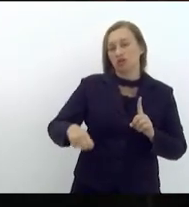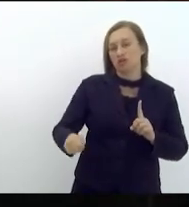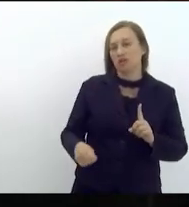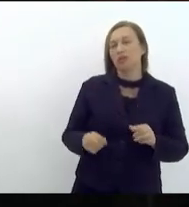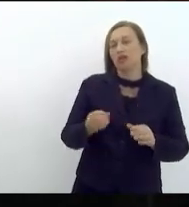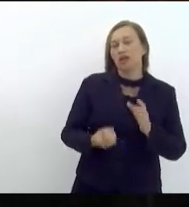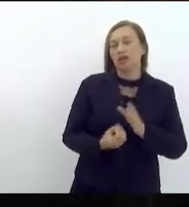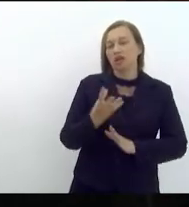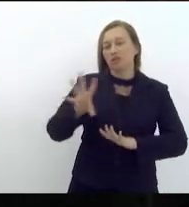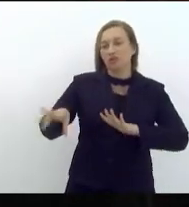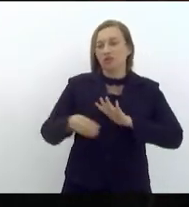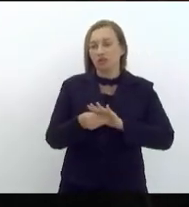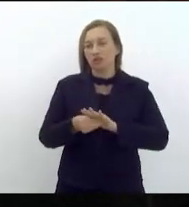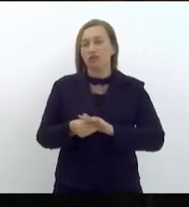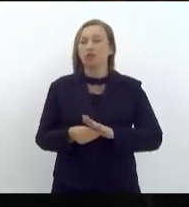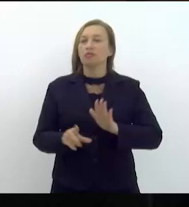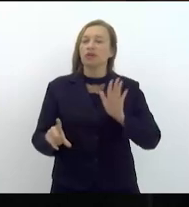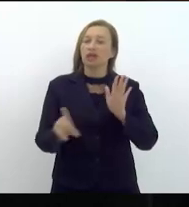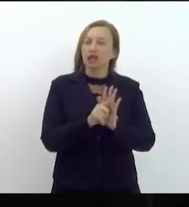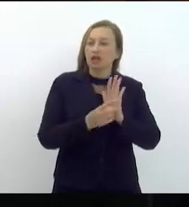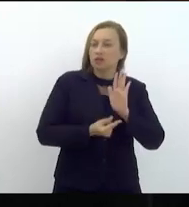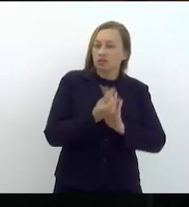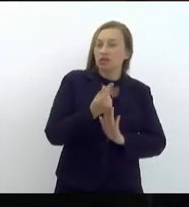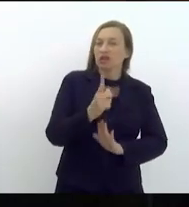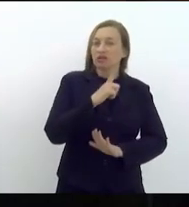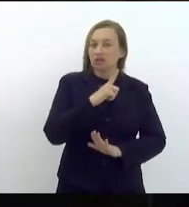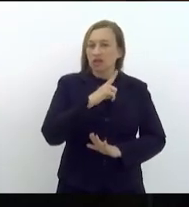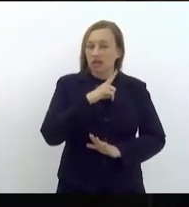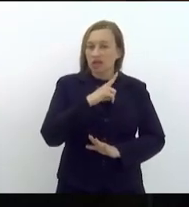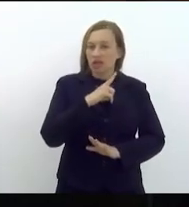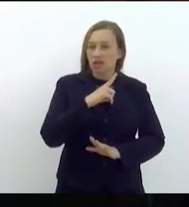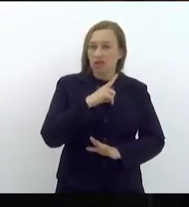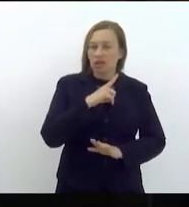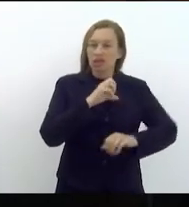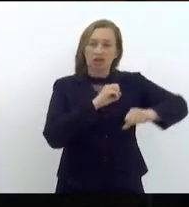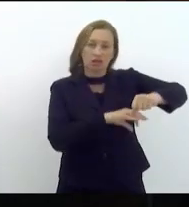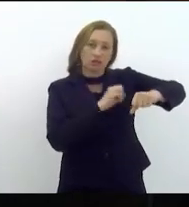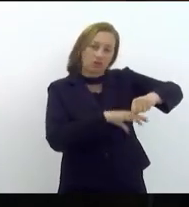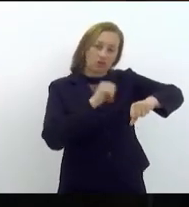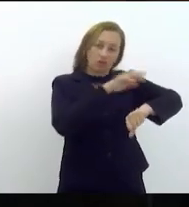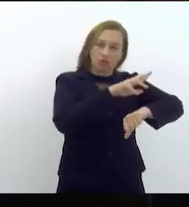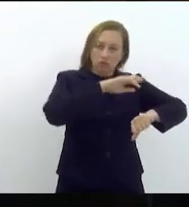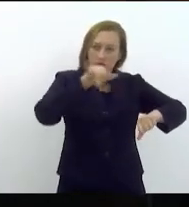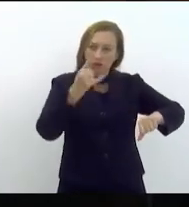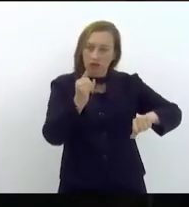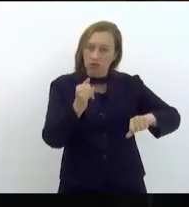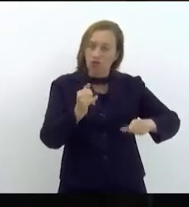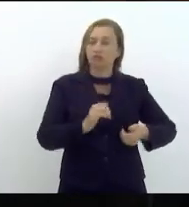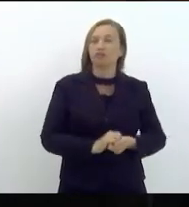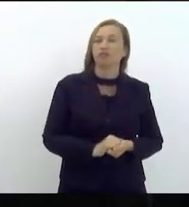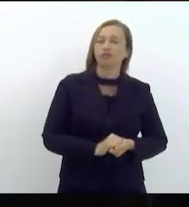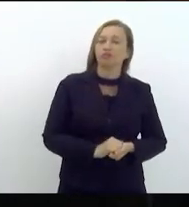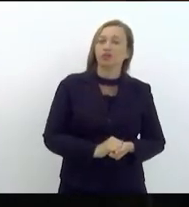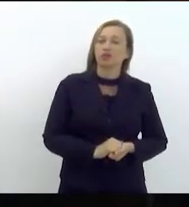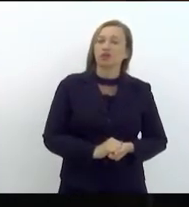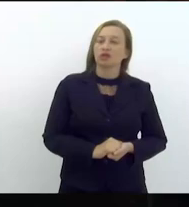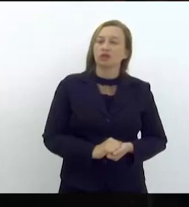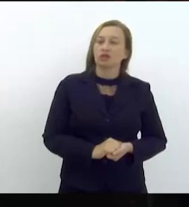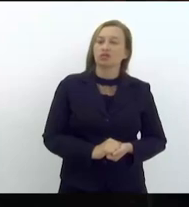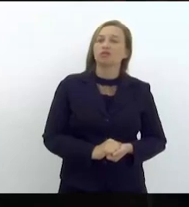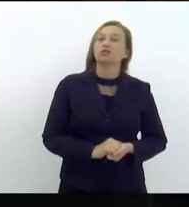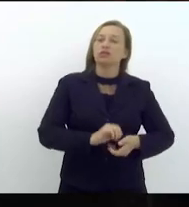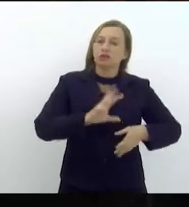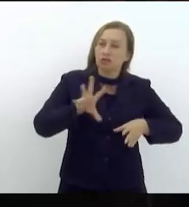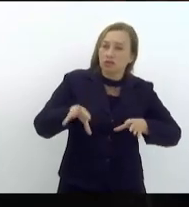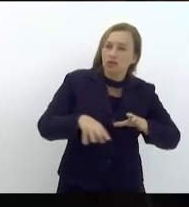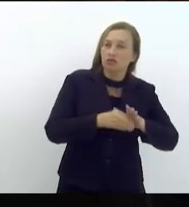emenda para que na lei de diretrizes orçamentária se tenha a presença do supera RJ a garantia do supera RJ no orçamento